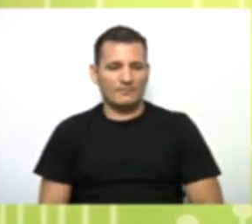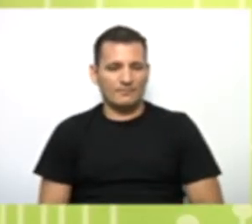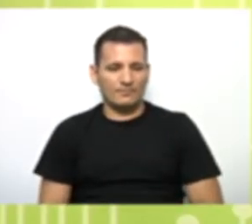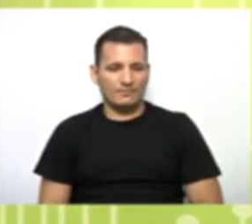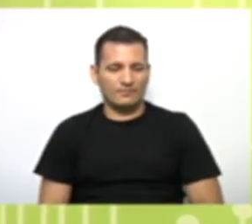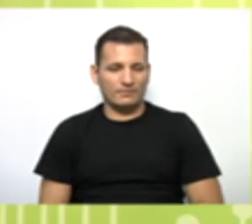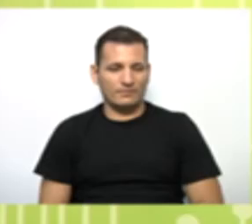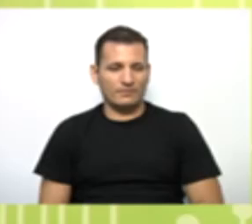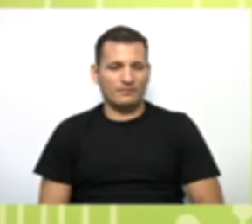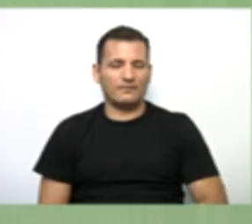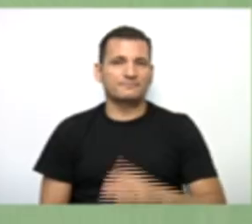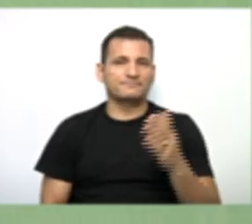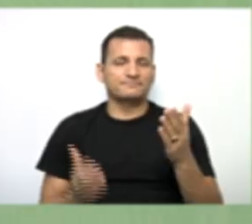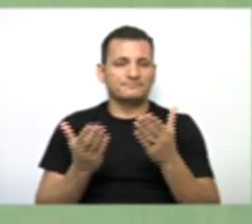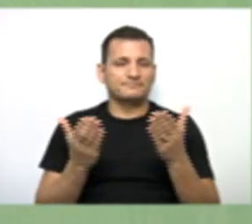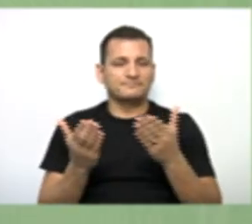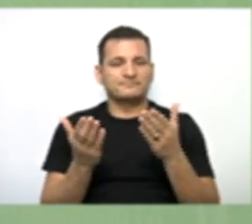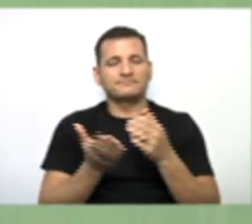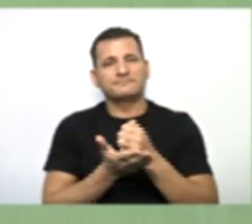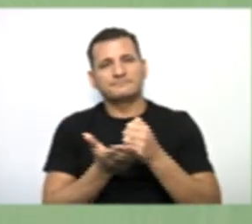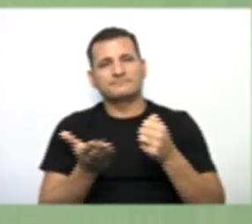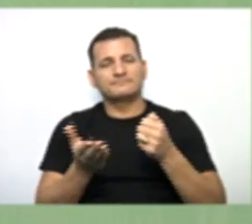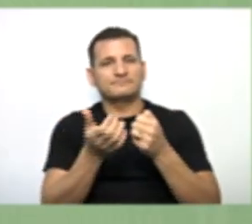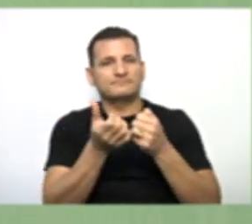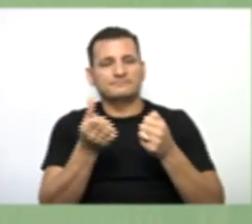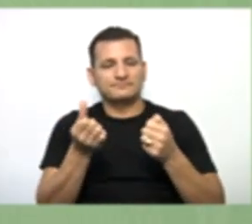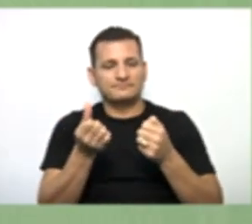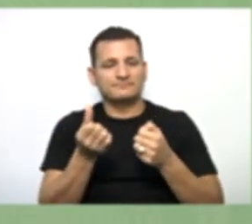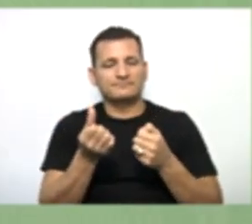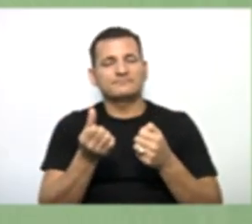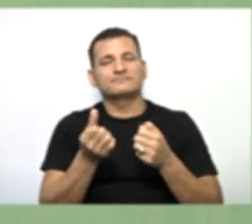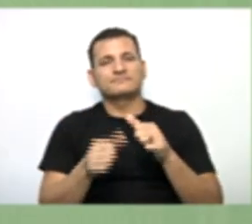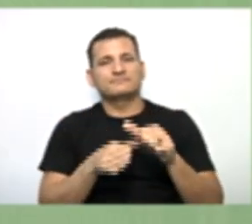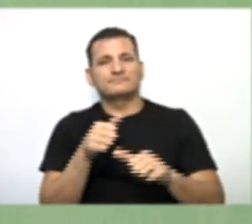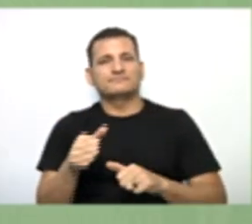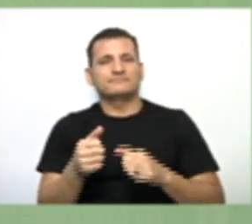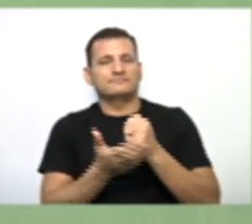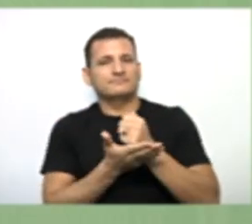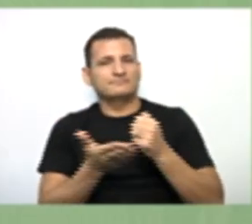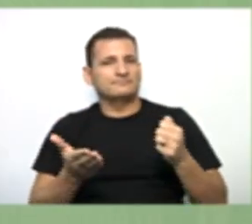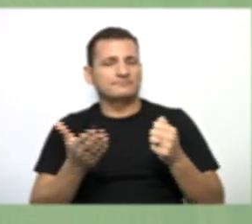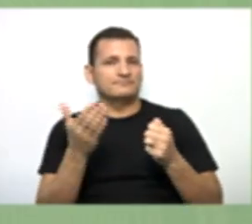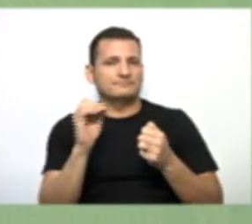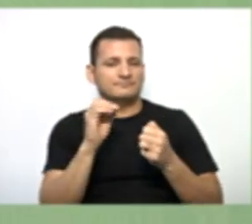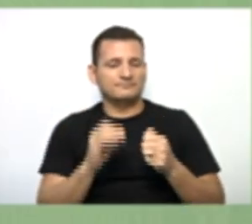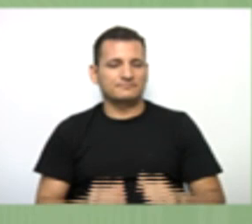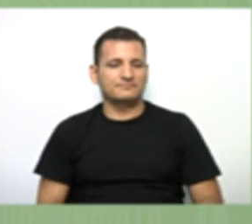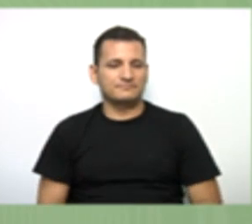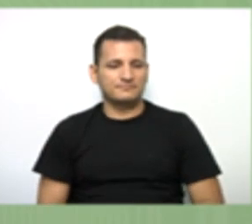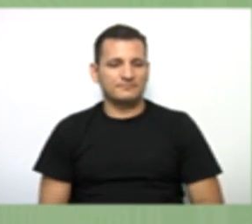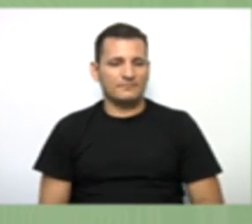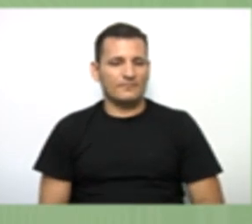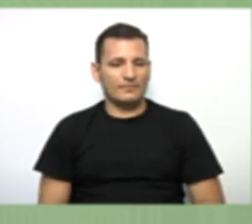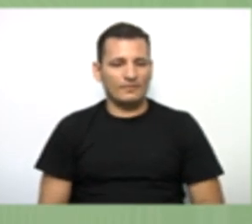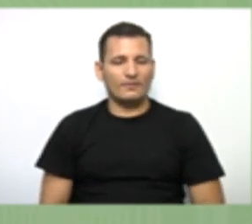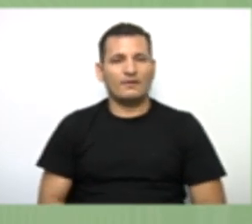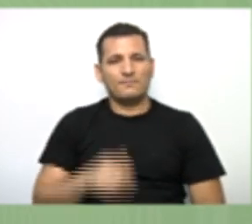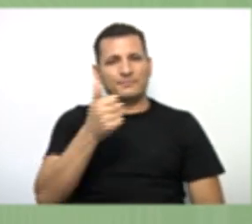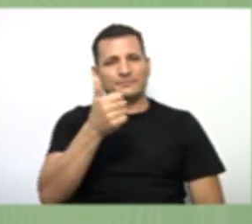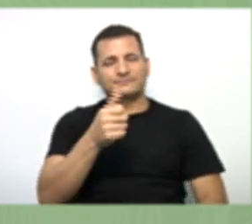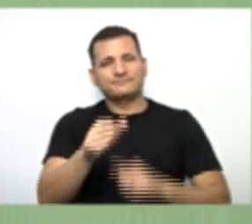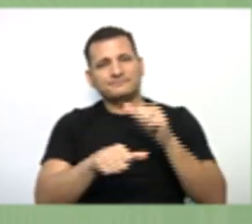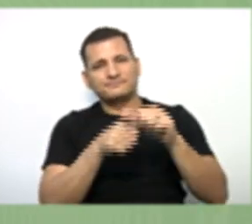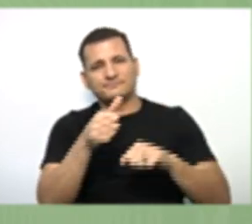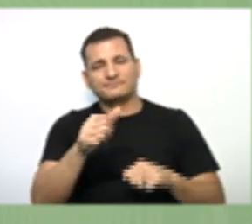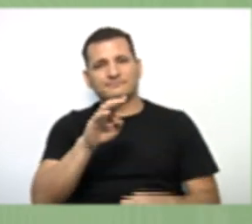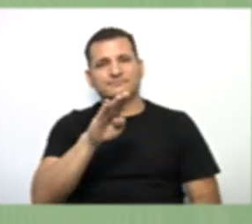E vamos lá para o hexadecimal, para o decimal. Vamos lá. Essa aqui é... Vamos transformar isso aqui para binário primeiro.